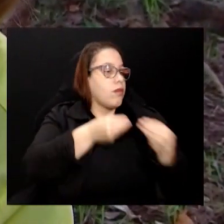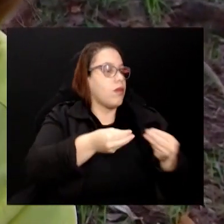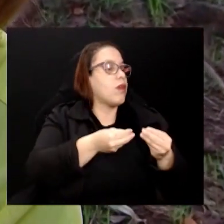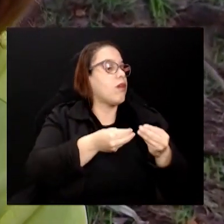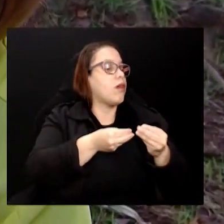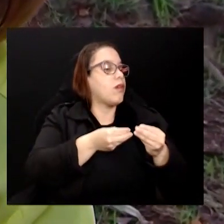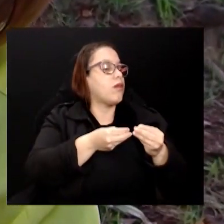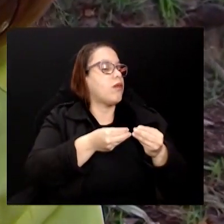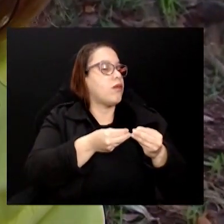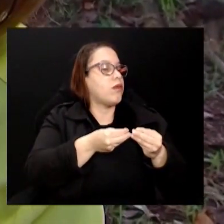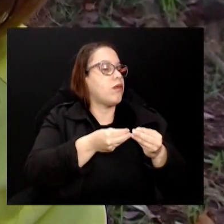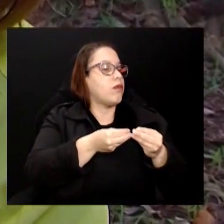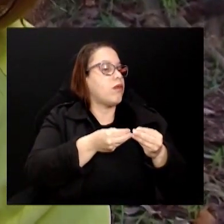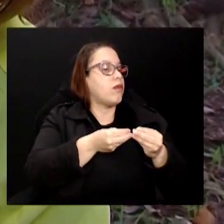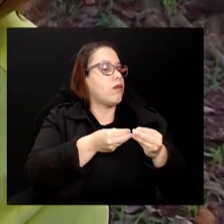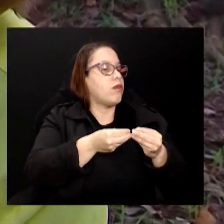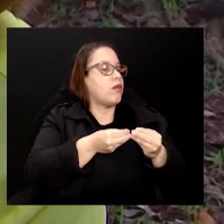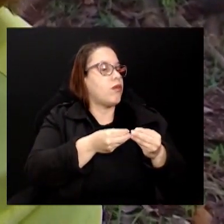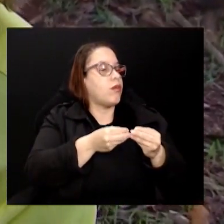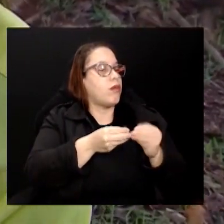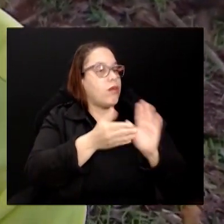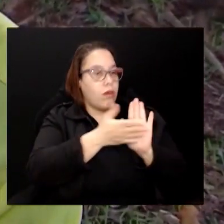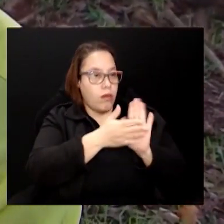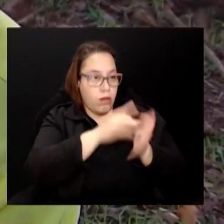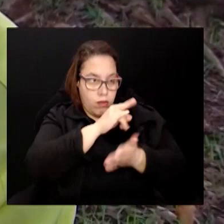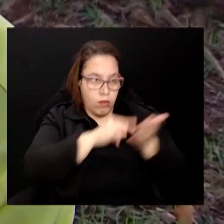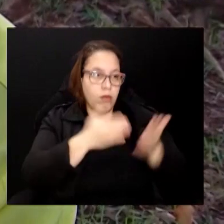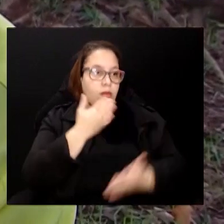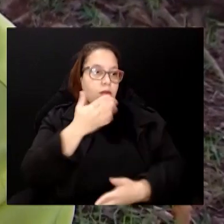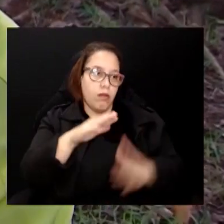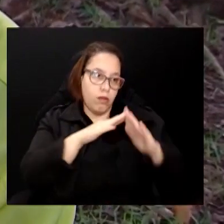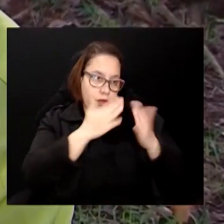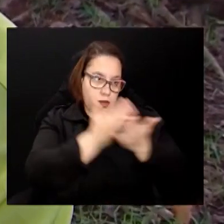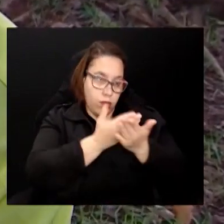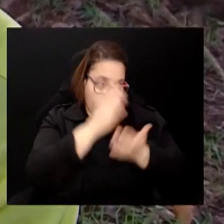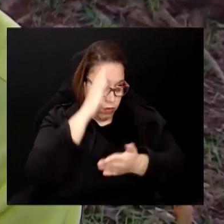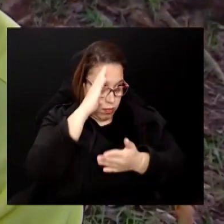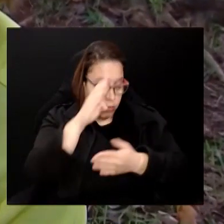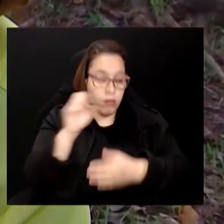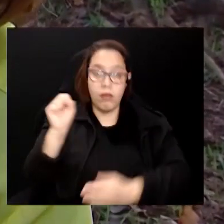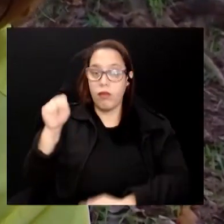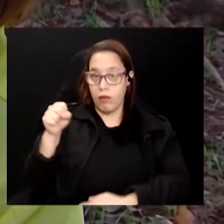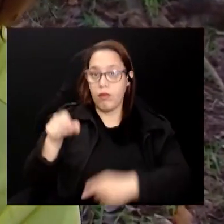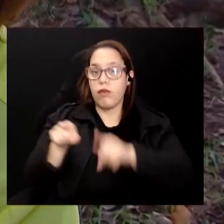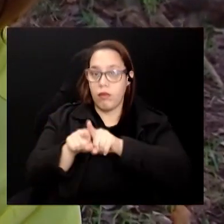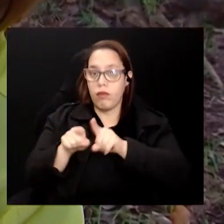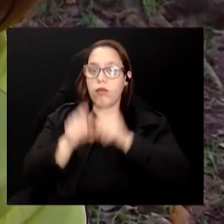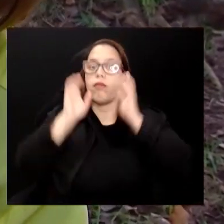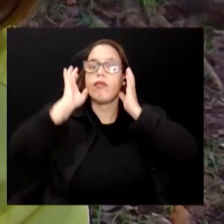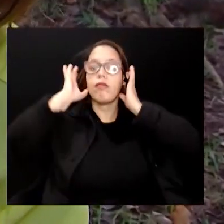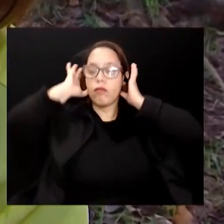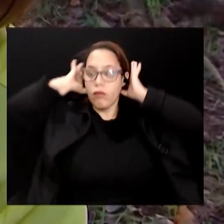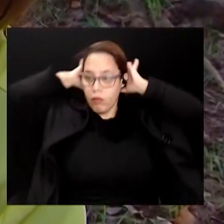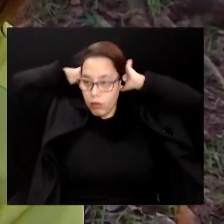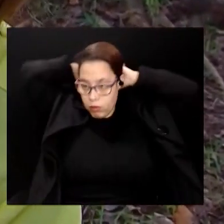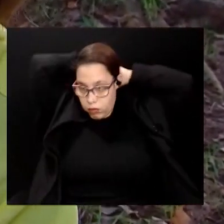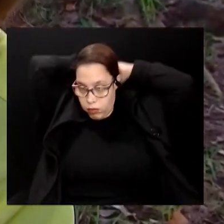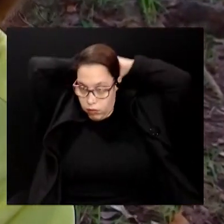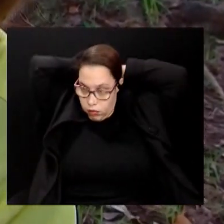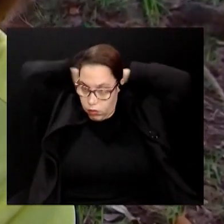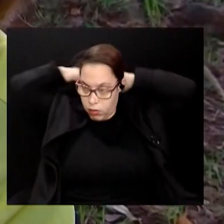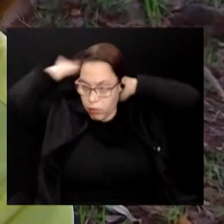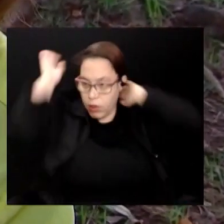um pré-requisito que as pessoas exigem, né? As escolas, principalmente? Também. E nesse período de